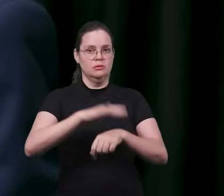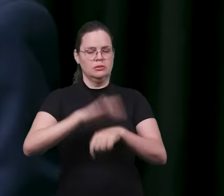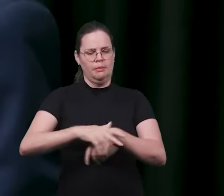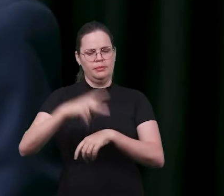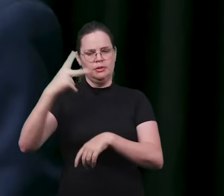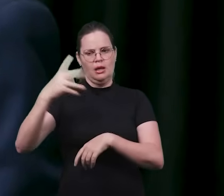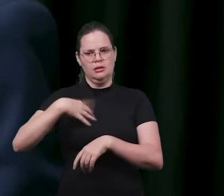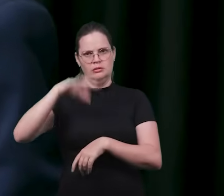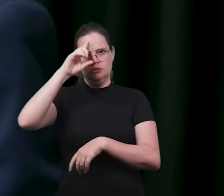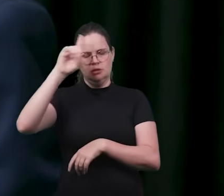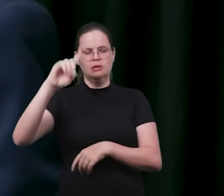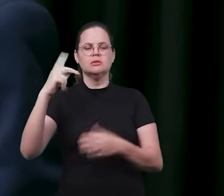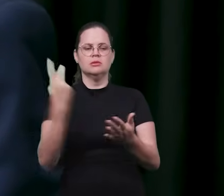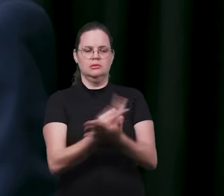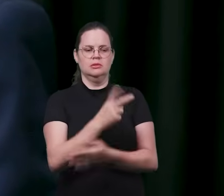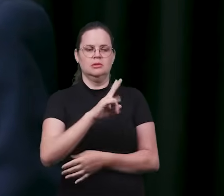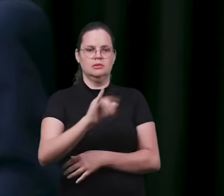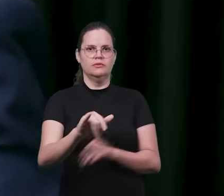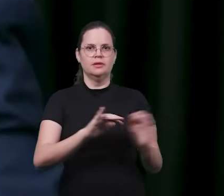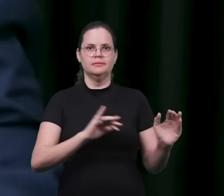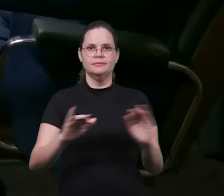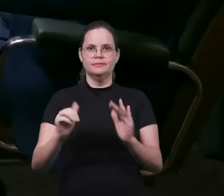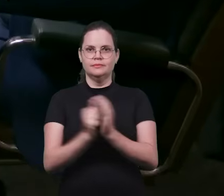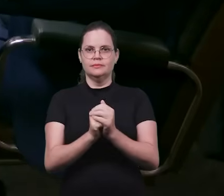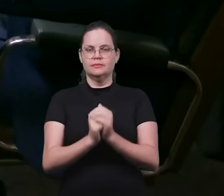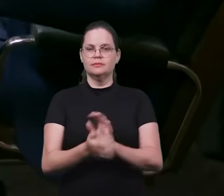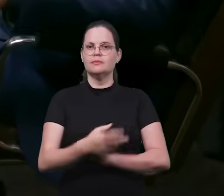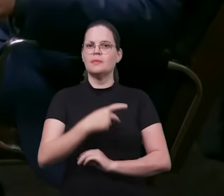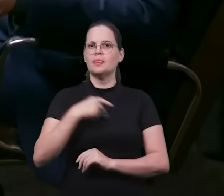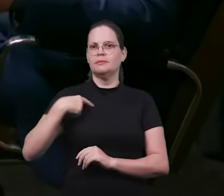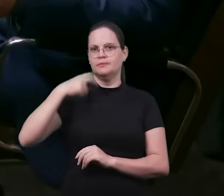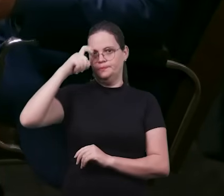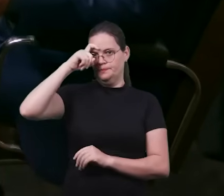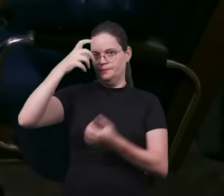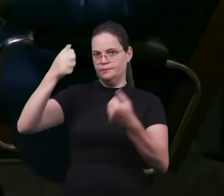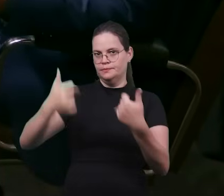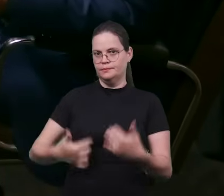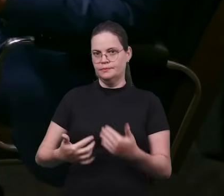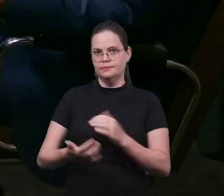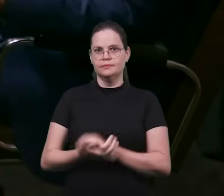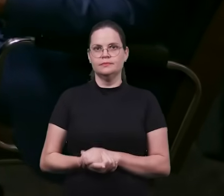do Senhor, ele vai acontecer. Amém. Pastor Diniz, alguma consideração final?